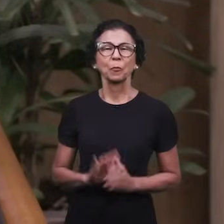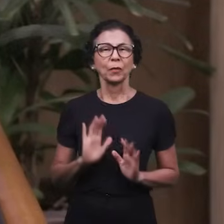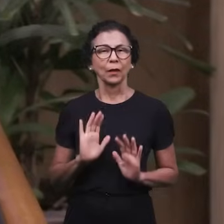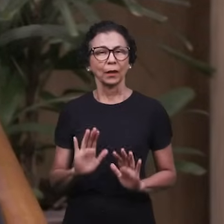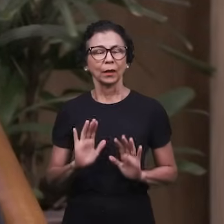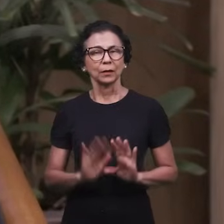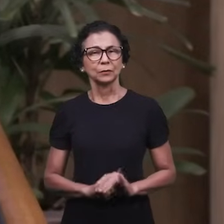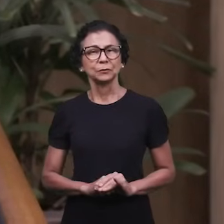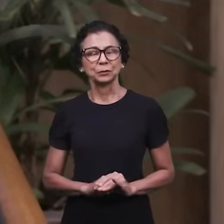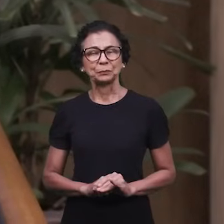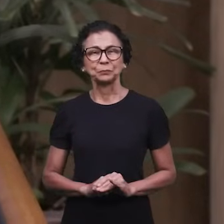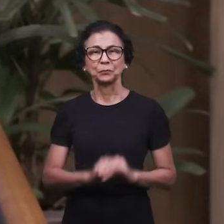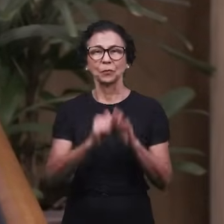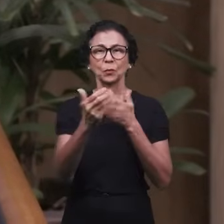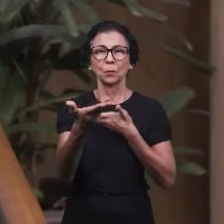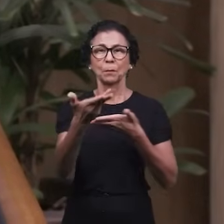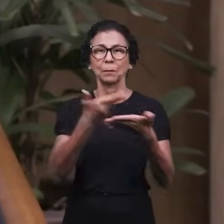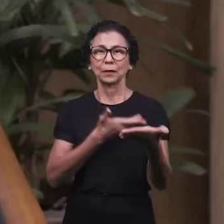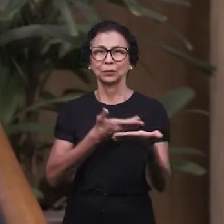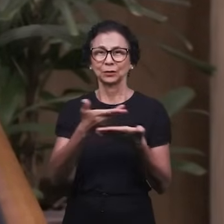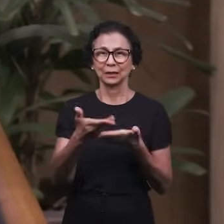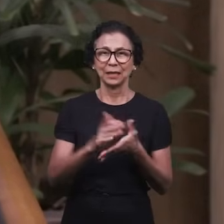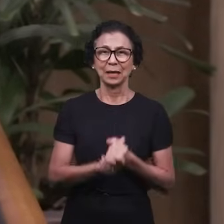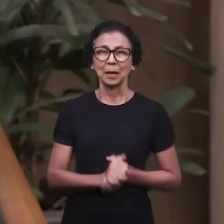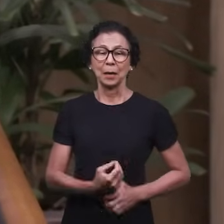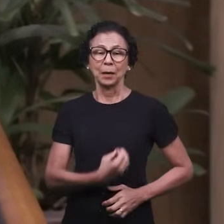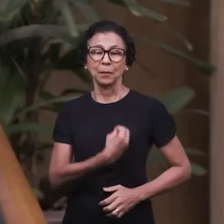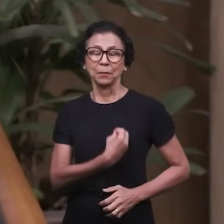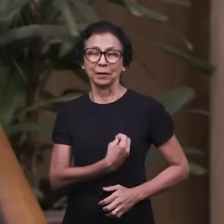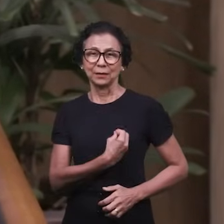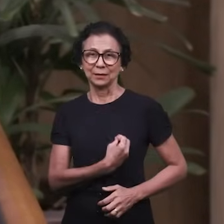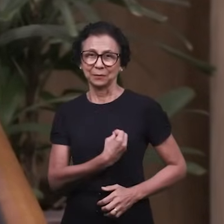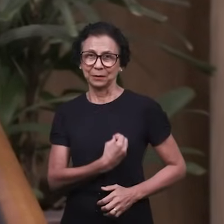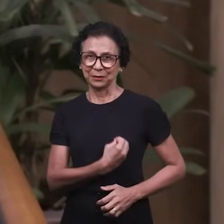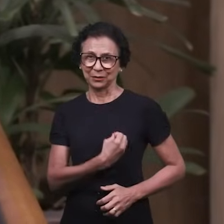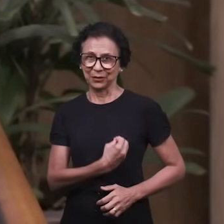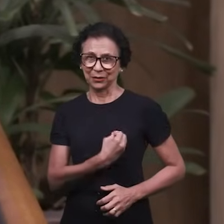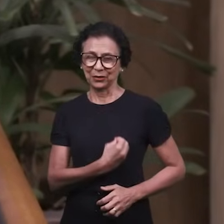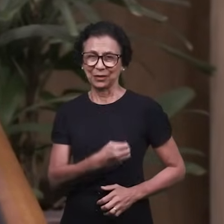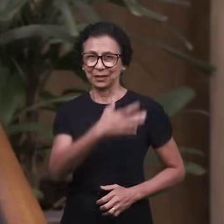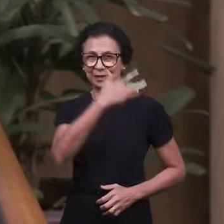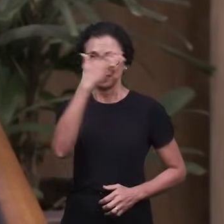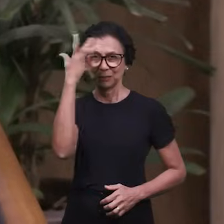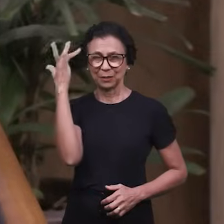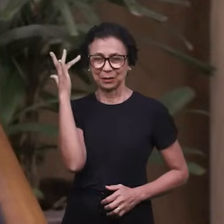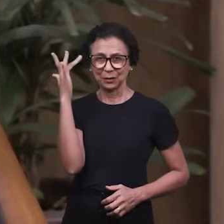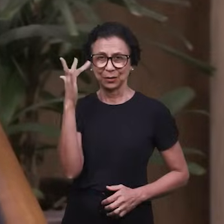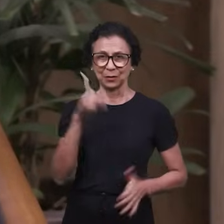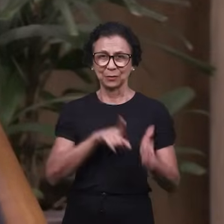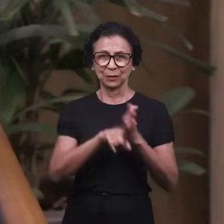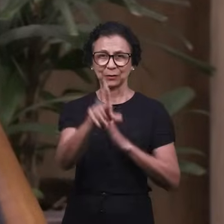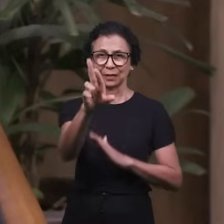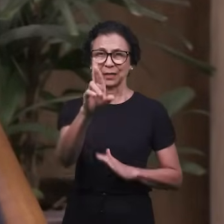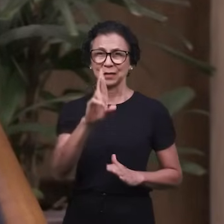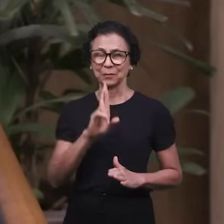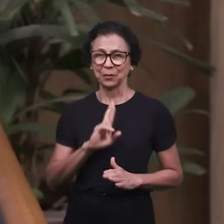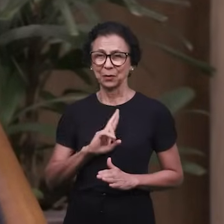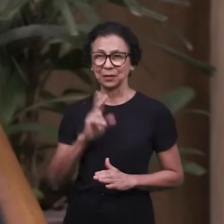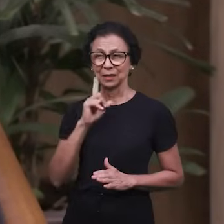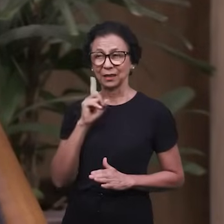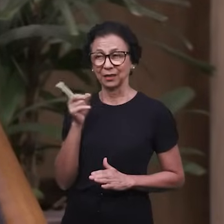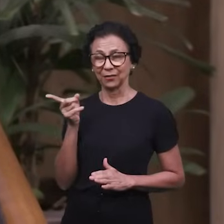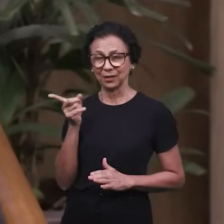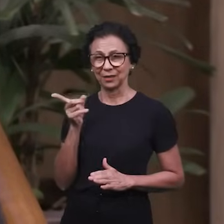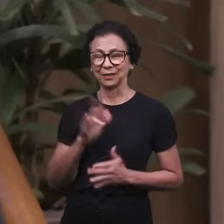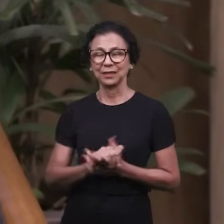o seguinte, eu vou compartilhar com você as participações que foram enviadas para nós no programa Anunciando o Evangelho Eterno. Você está vendo aí